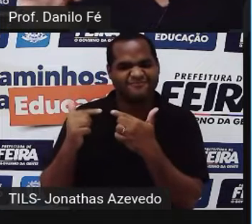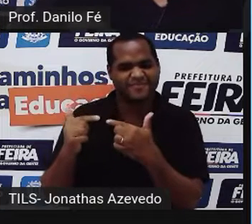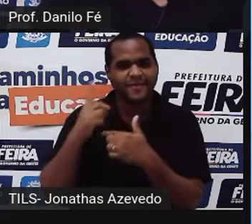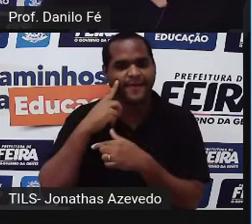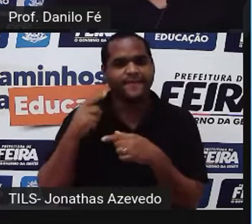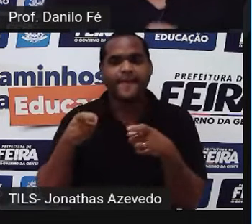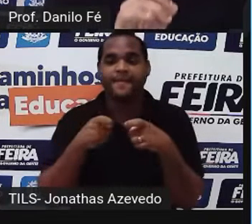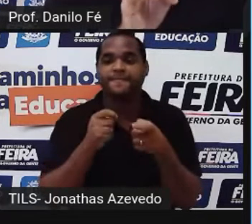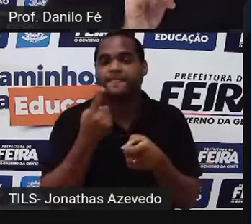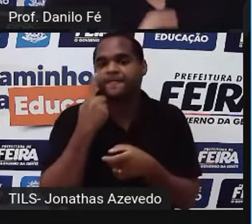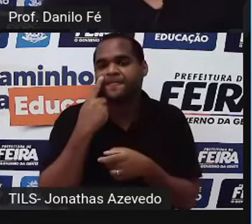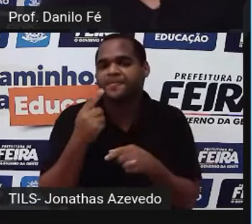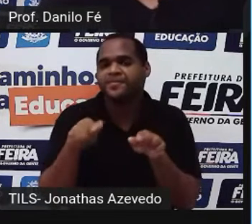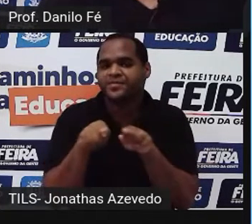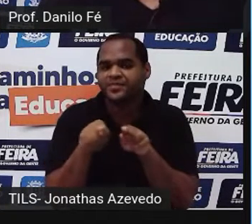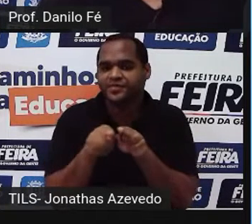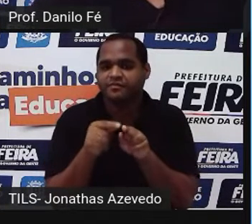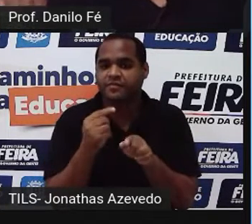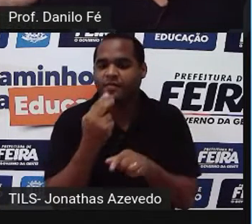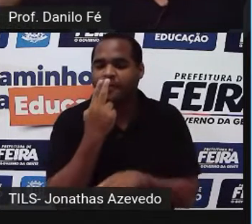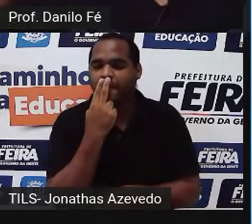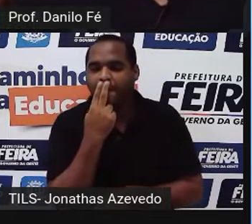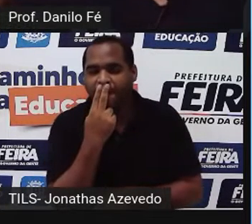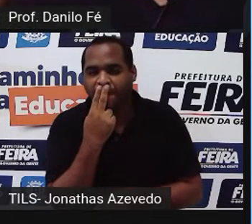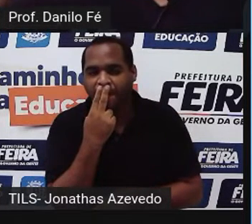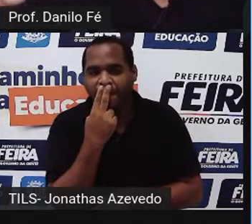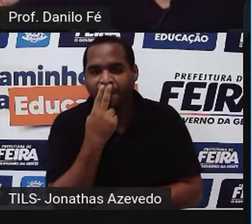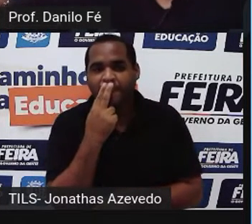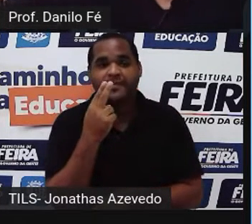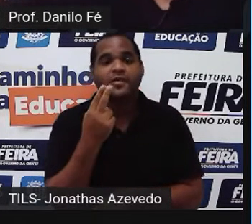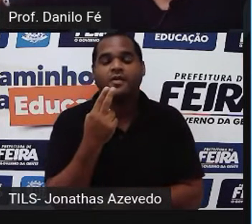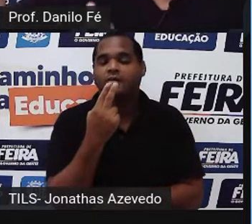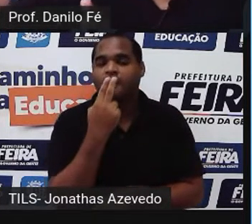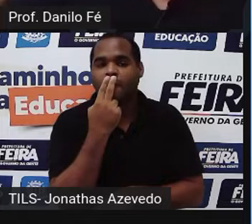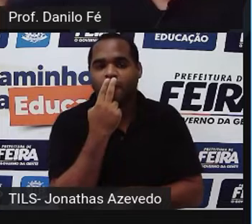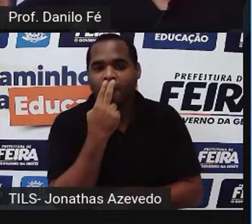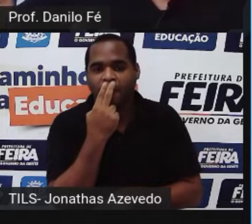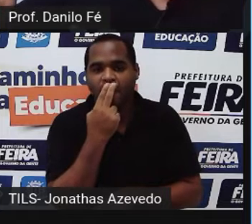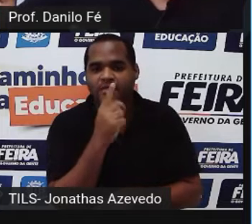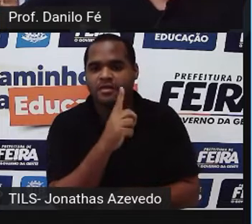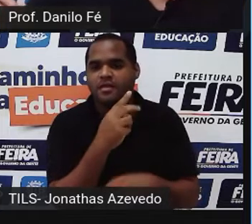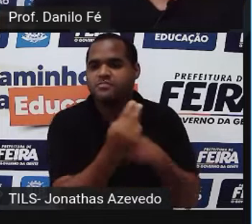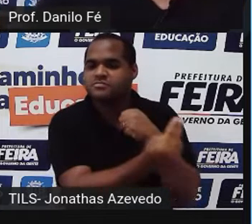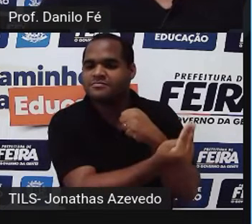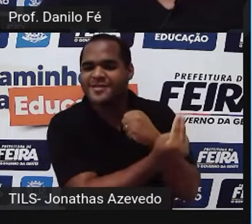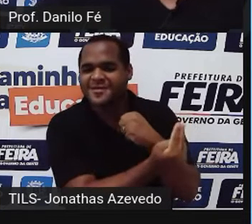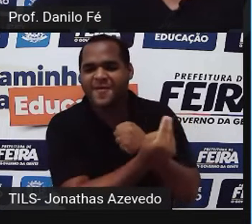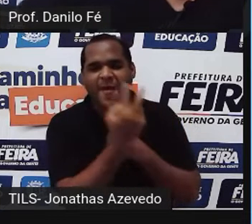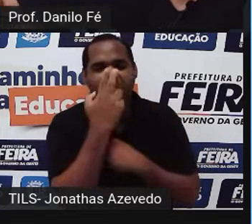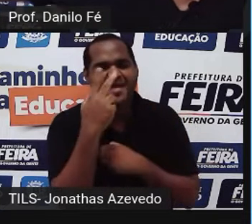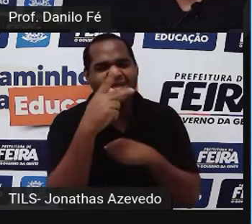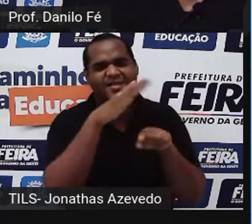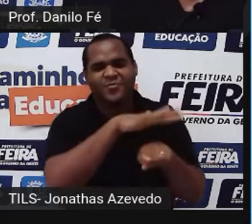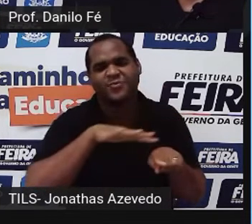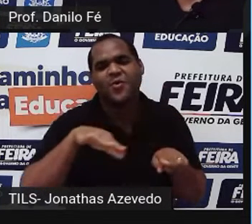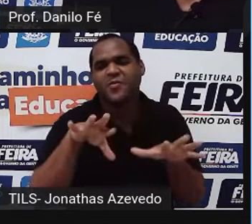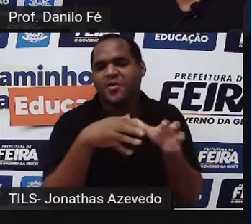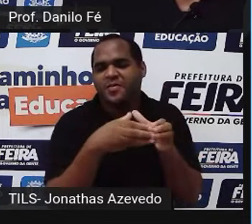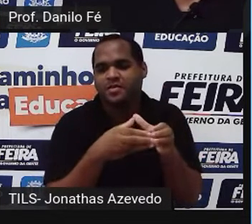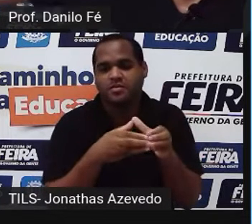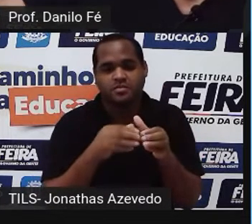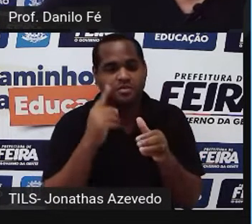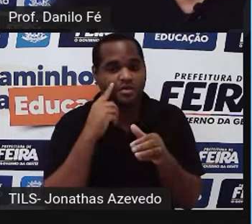viam Hitler, isso também é verdade seja dita, como se fosse uma proteção para eles. Eles diziam, comunismo na